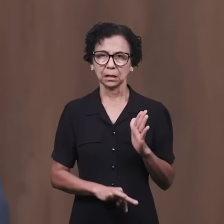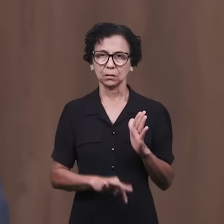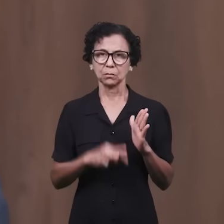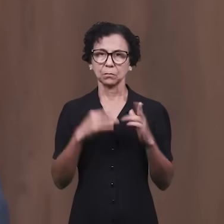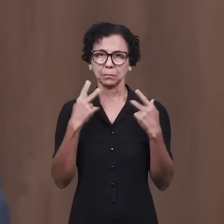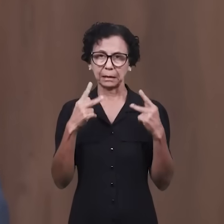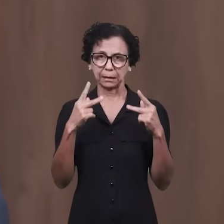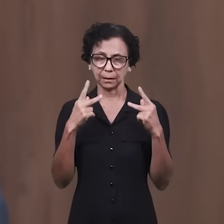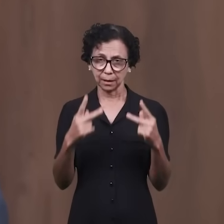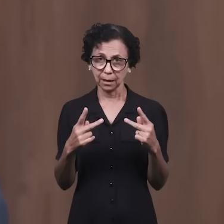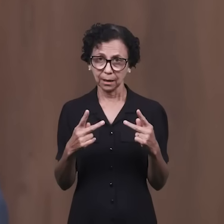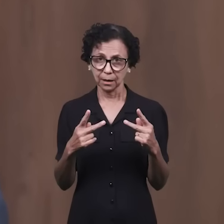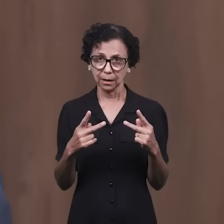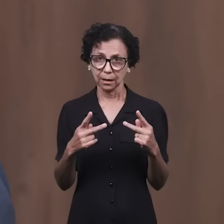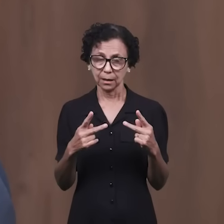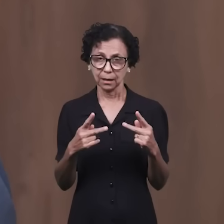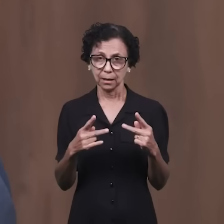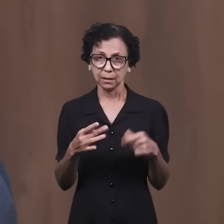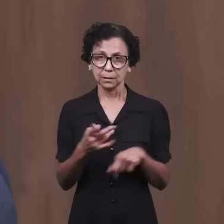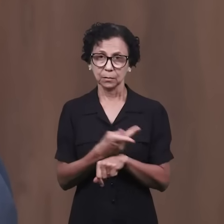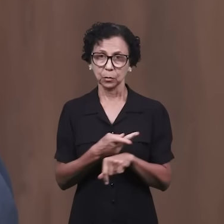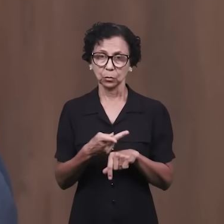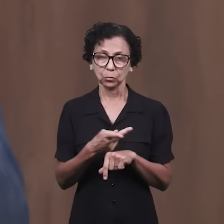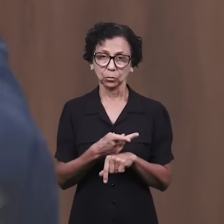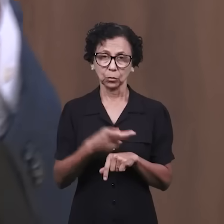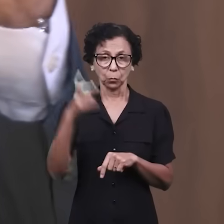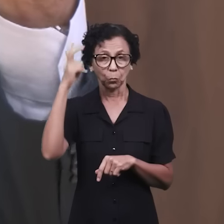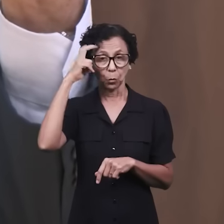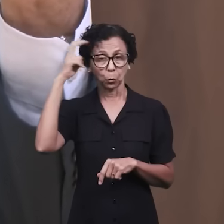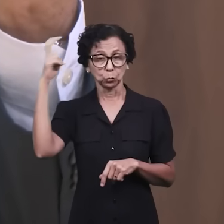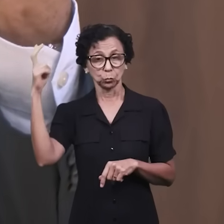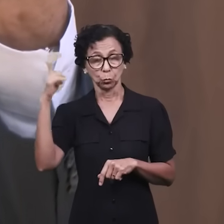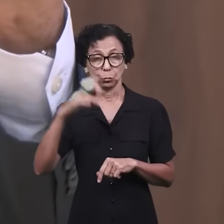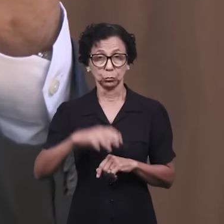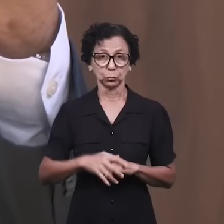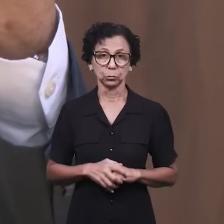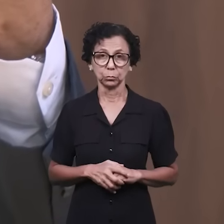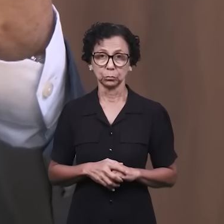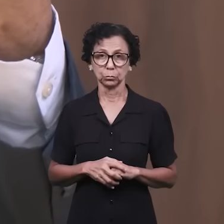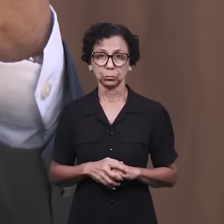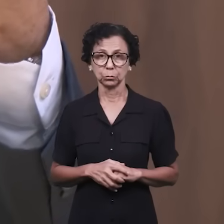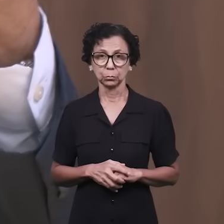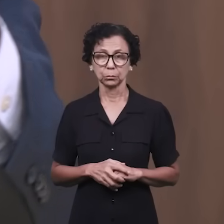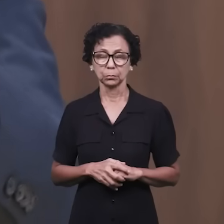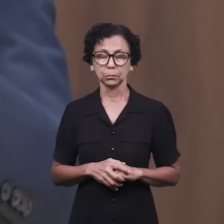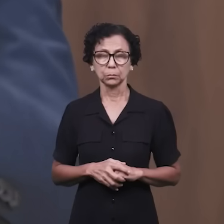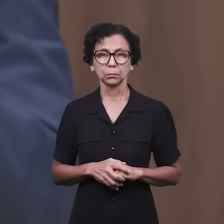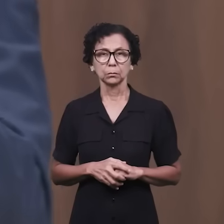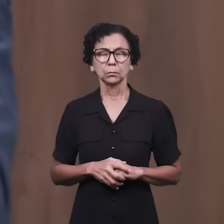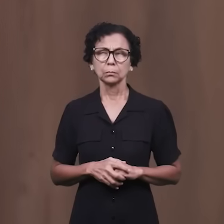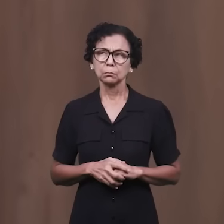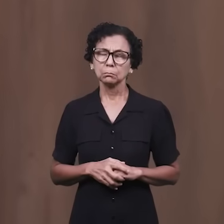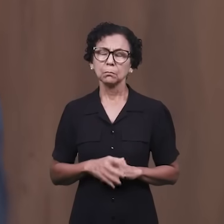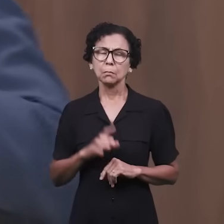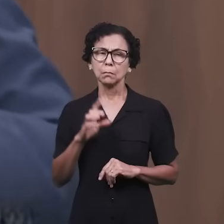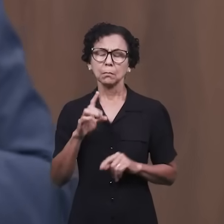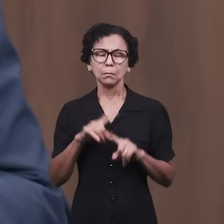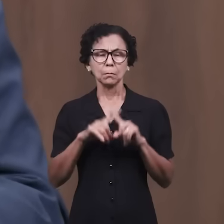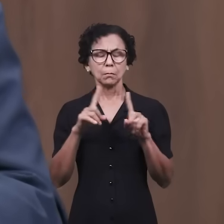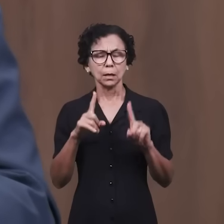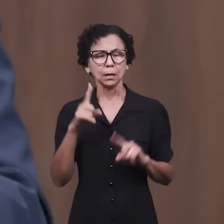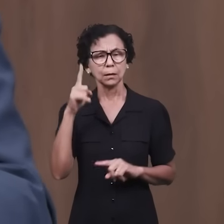ali, para aquele momento, não é para o que estava no passado, mas para aquele